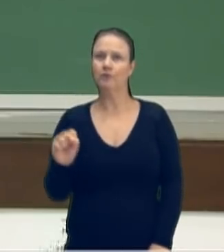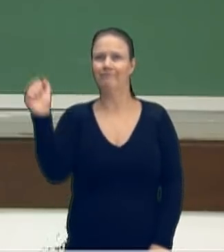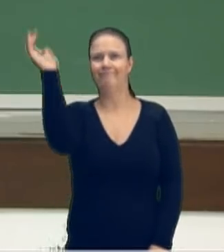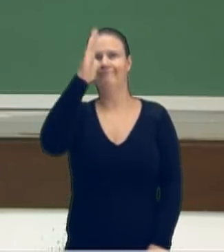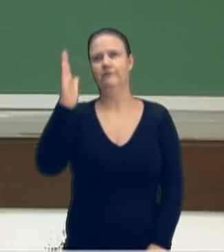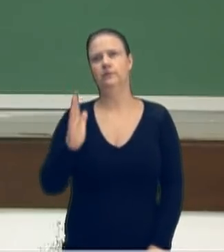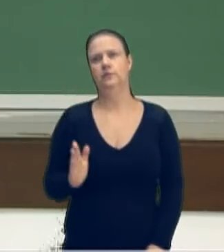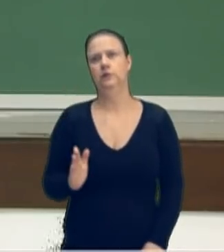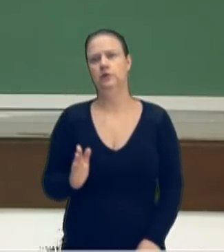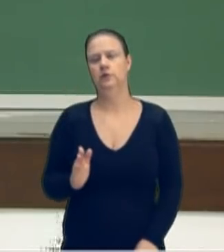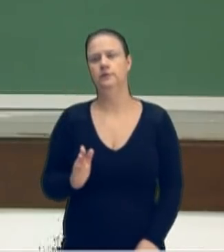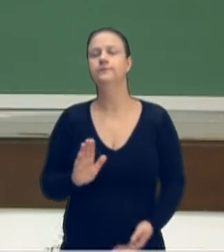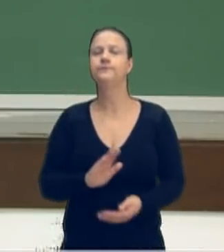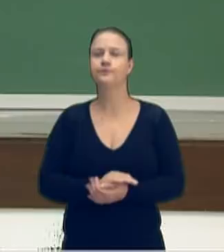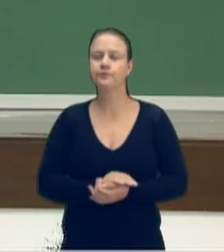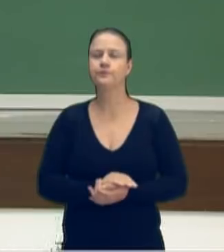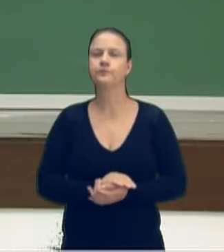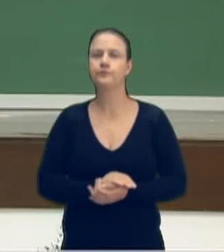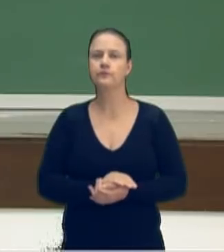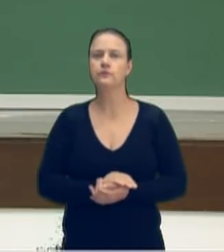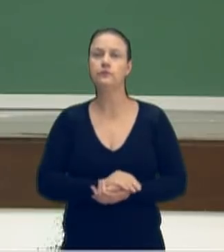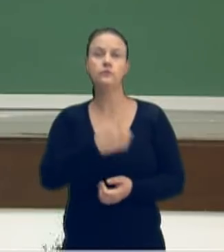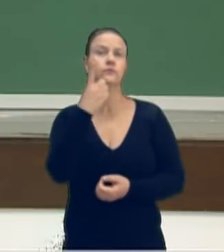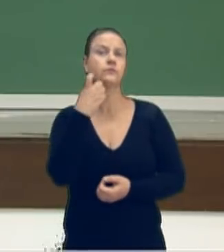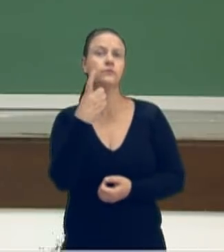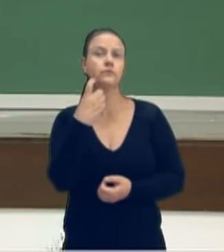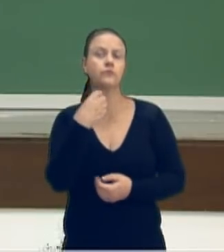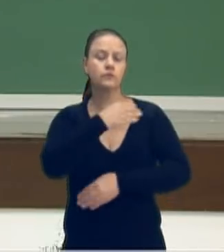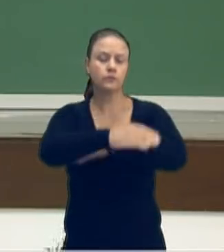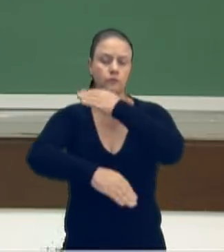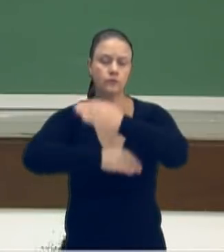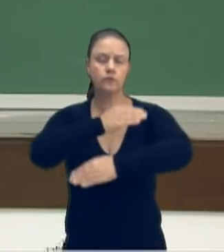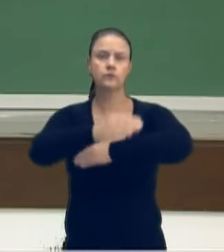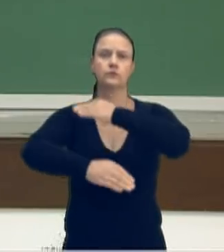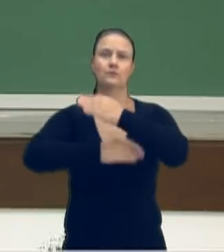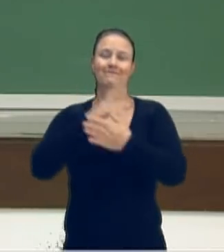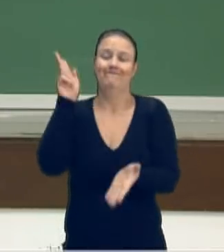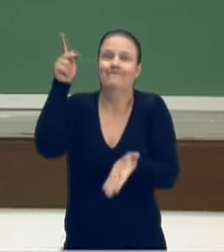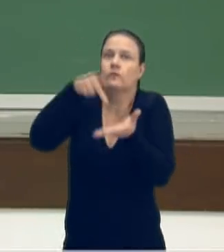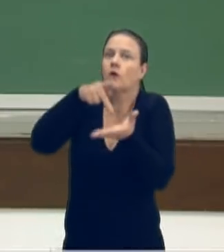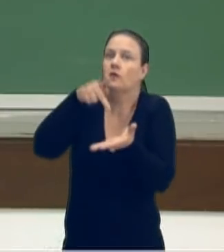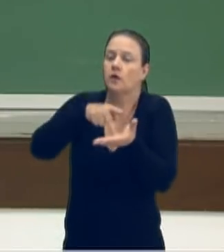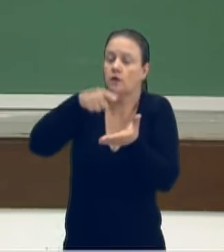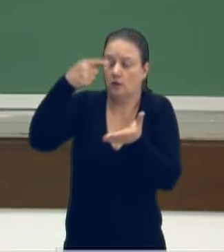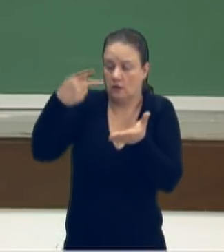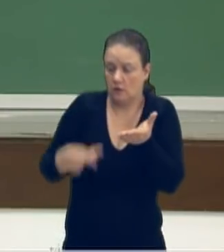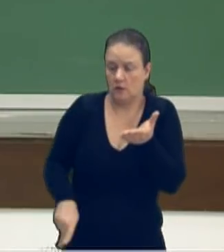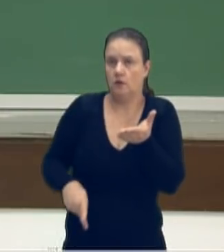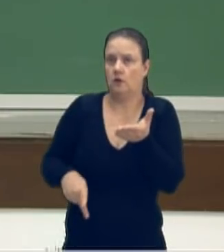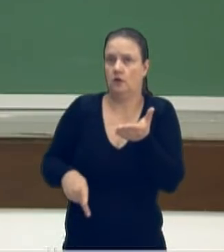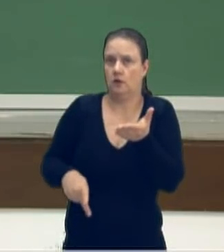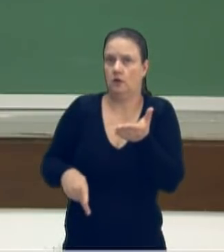inclusive, das proximidades, é uma única múmia verdadeira aqui na região.